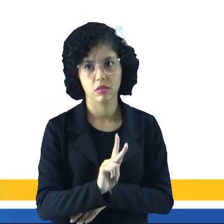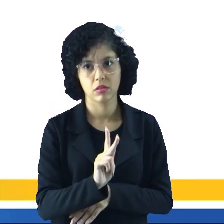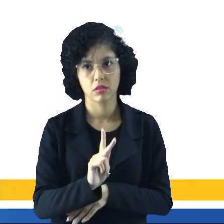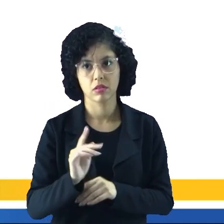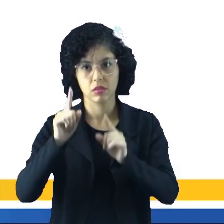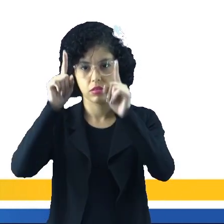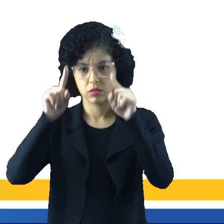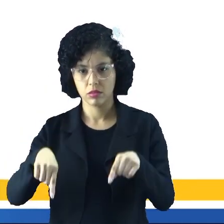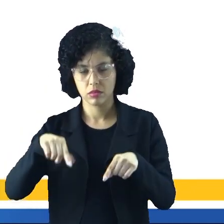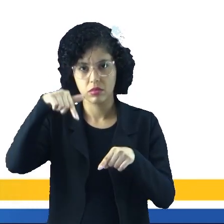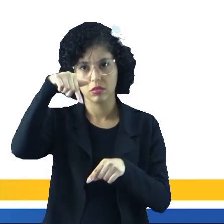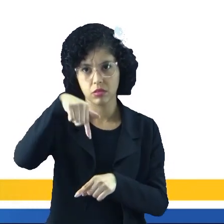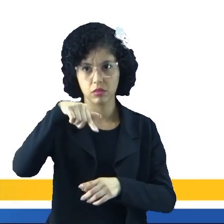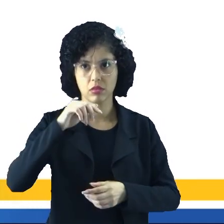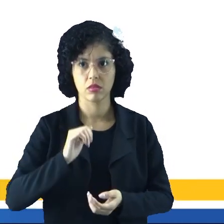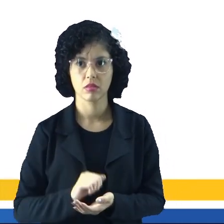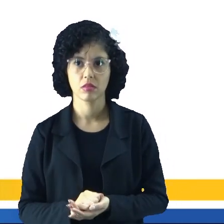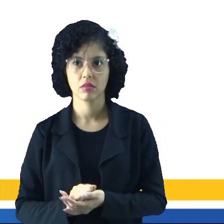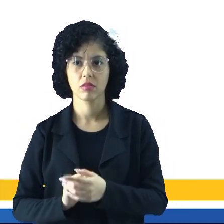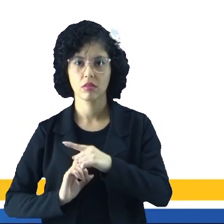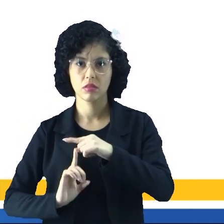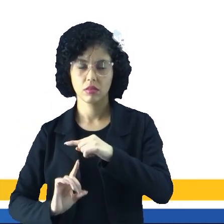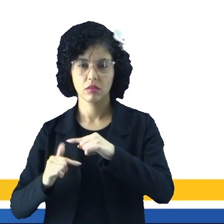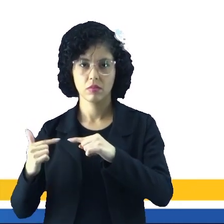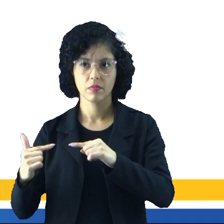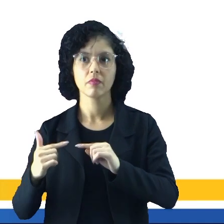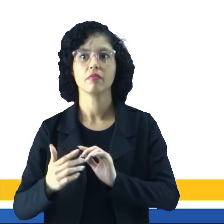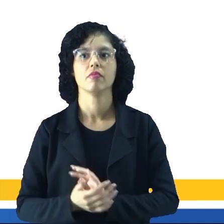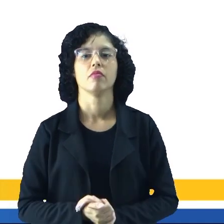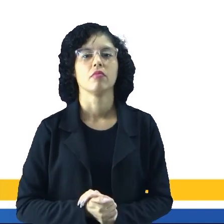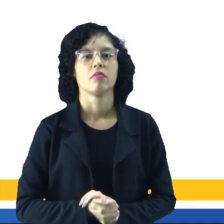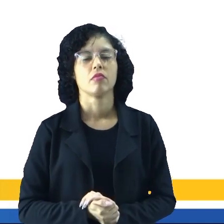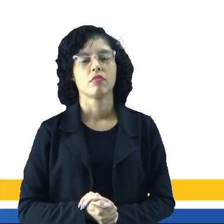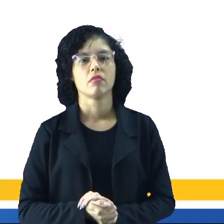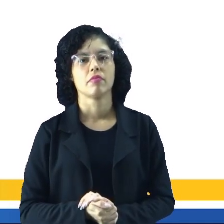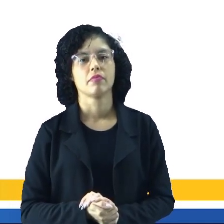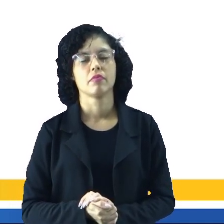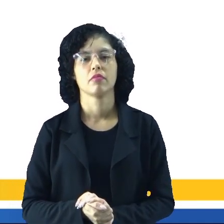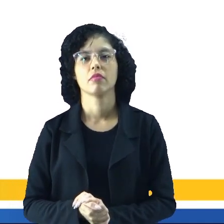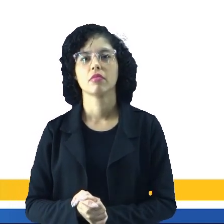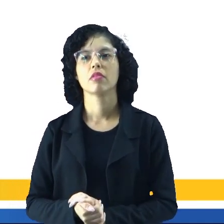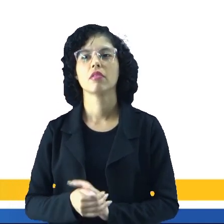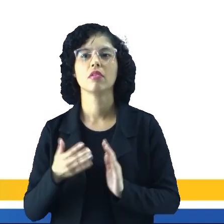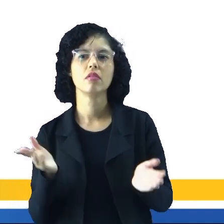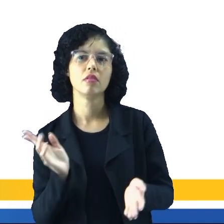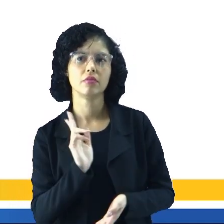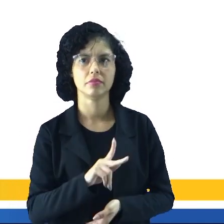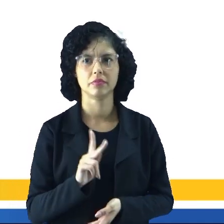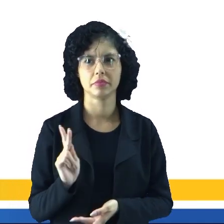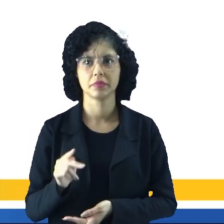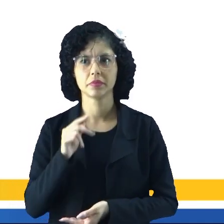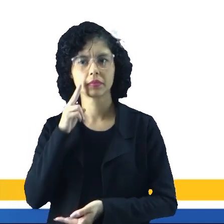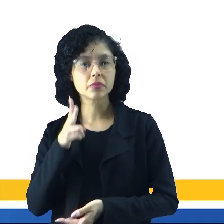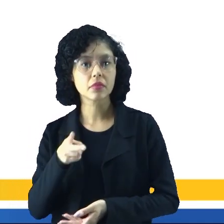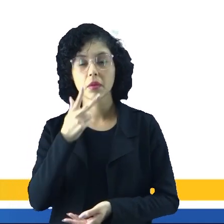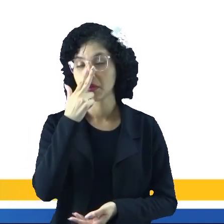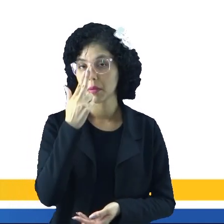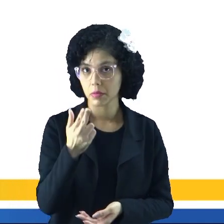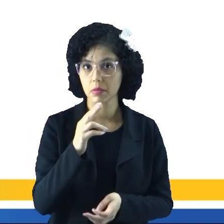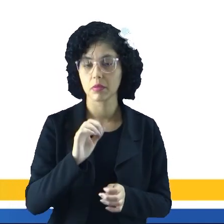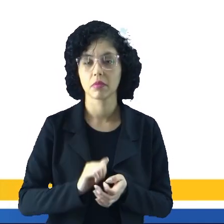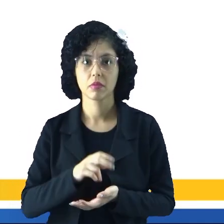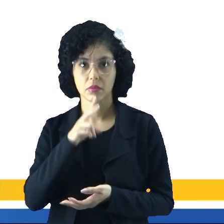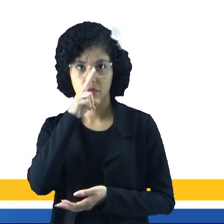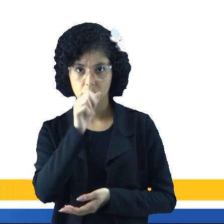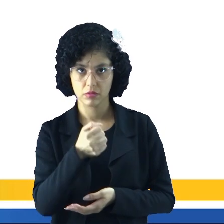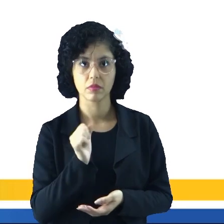a K vezes o módulo da carga Q dividido para D ao quadrado. Ah, professor, mas essa equação é parecida com a fórmula da